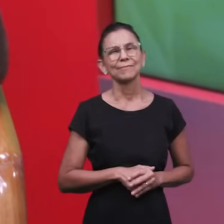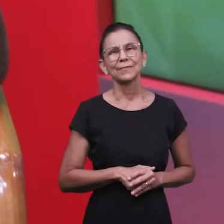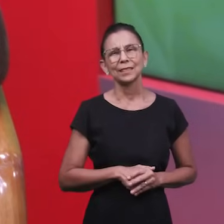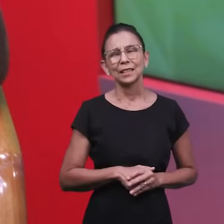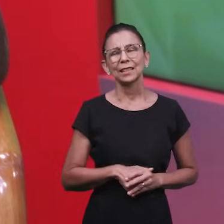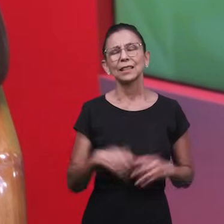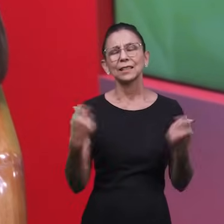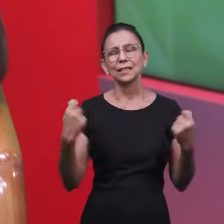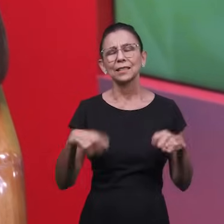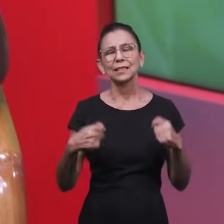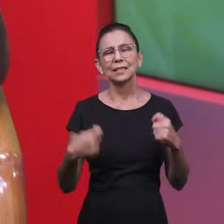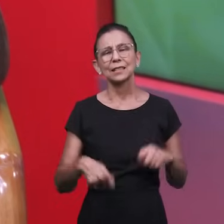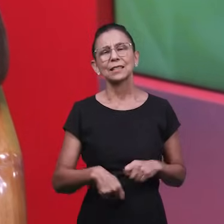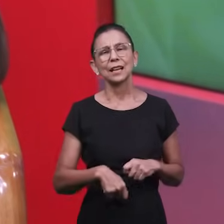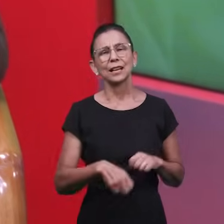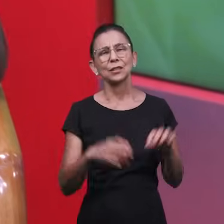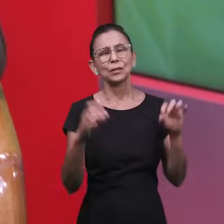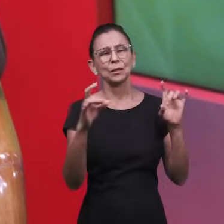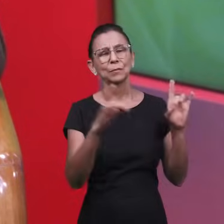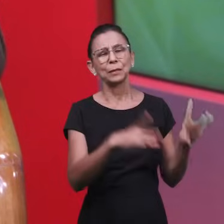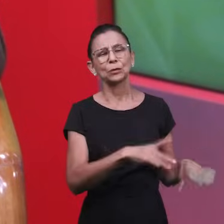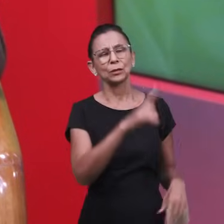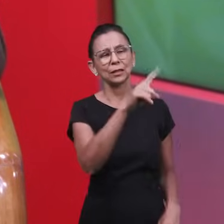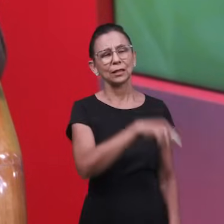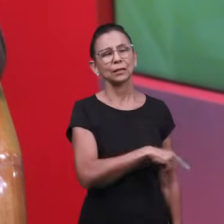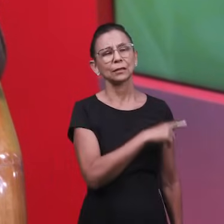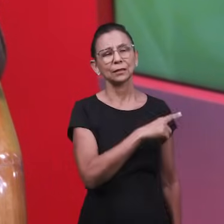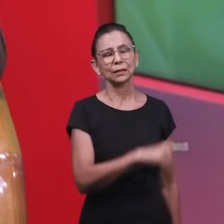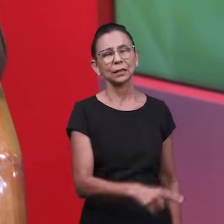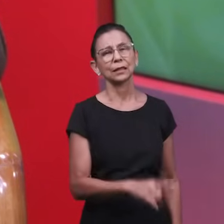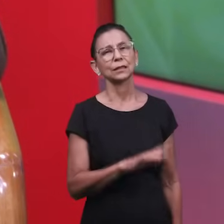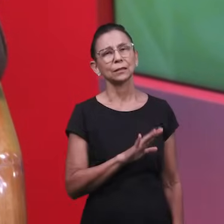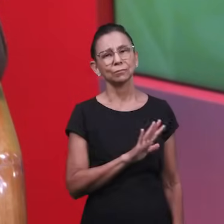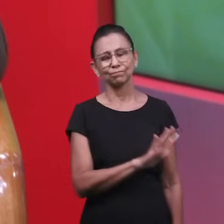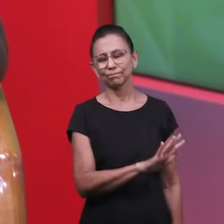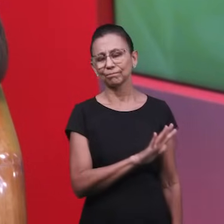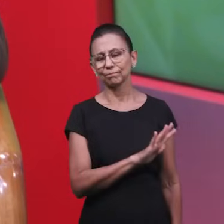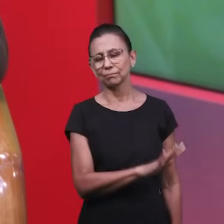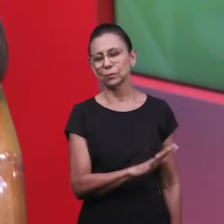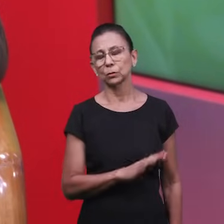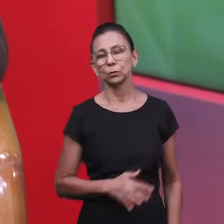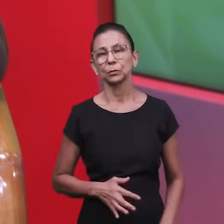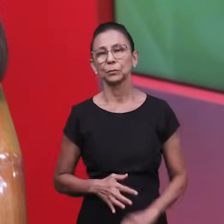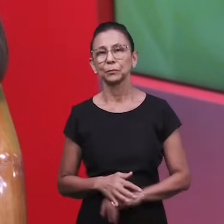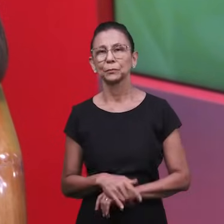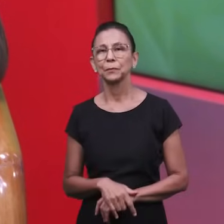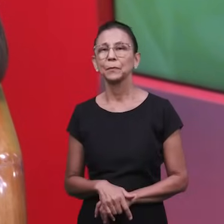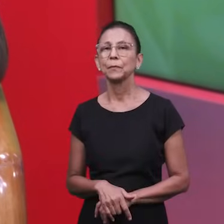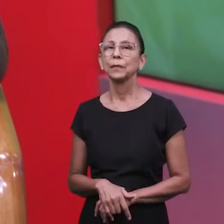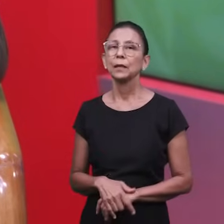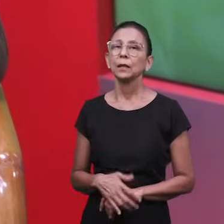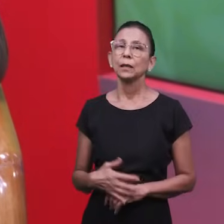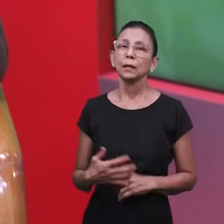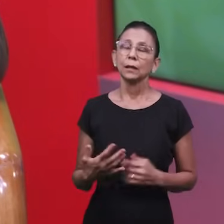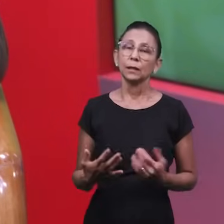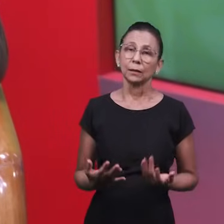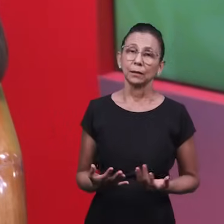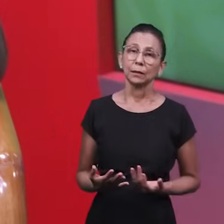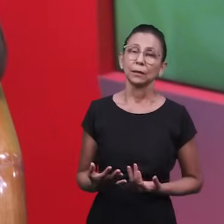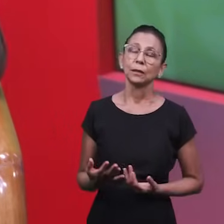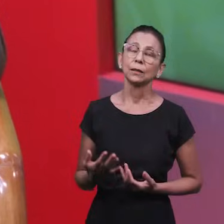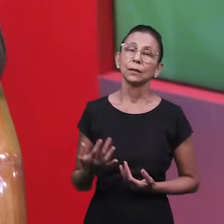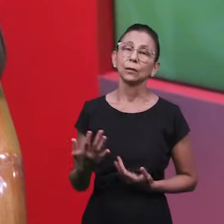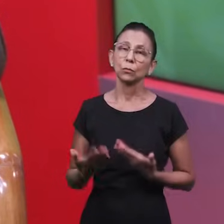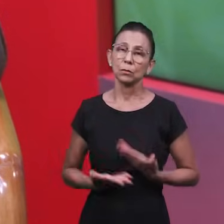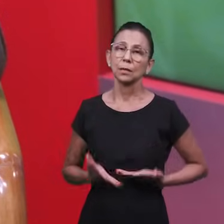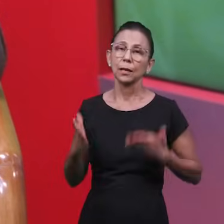toda renúncia, todo esforço vale a pena. Glória a Deus. É verdade que muitas são as aflições do